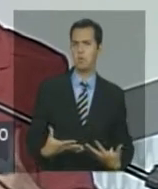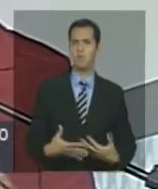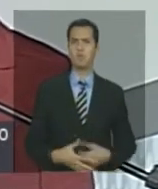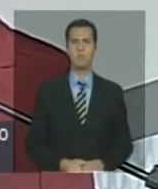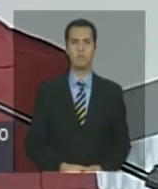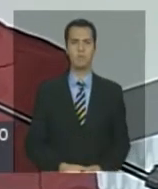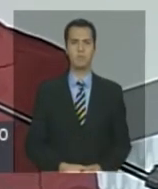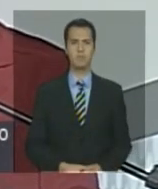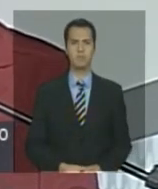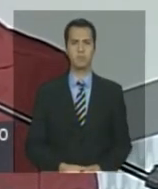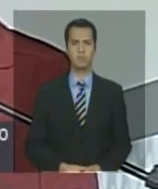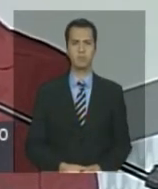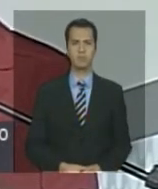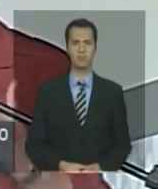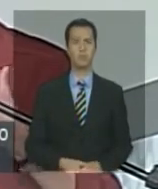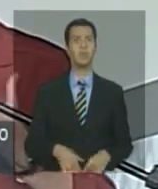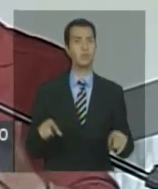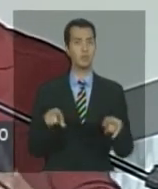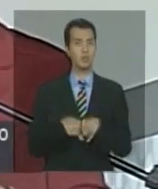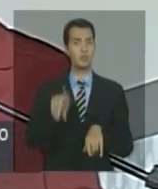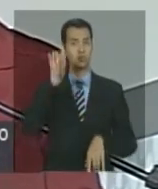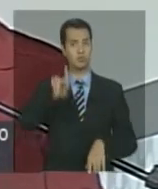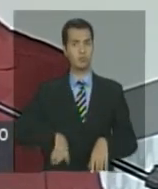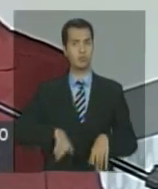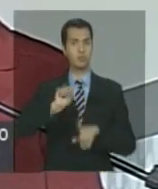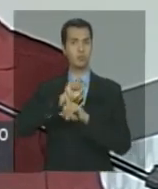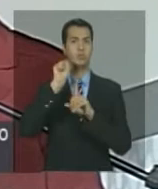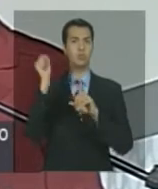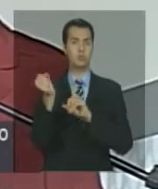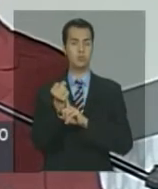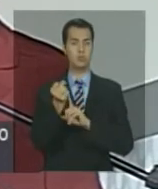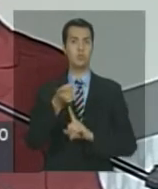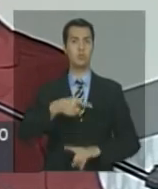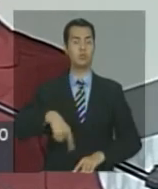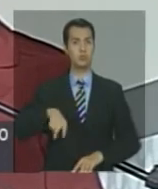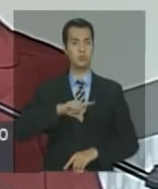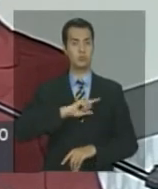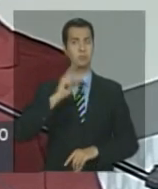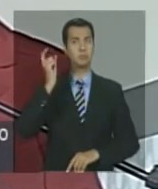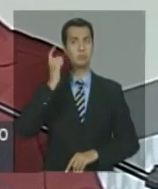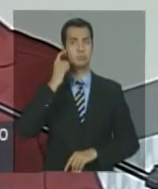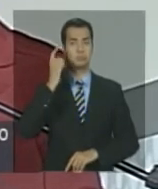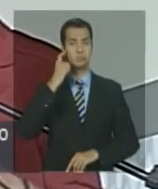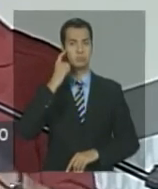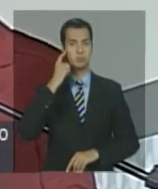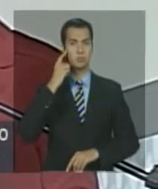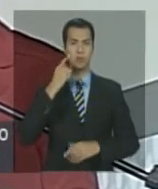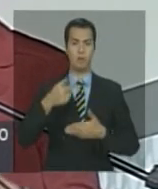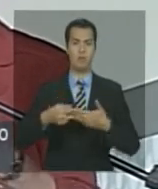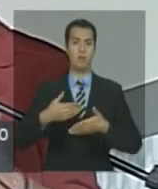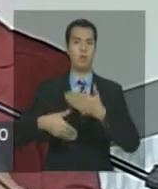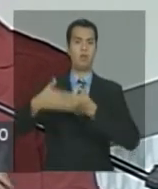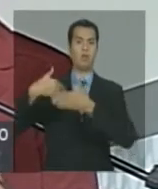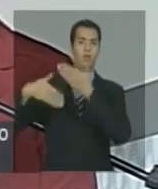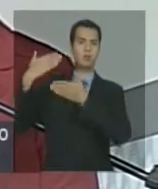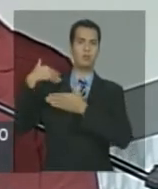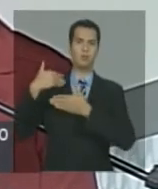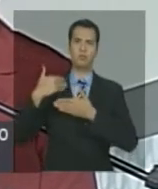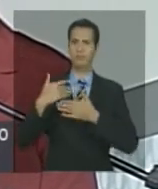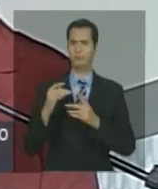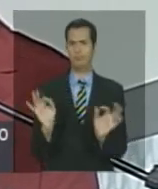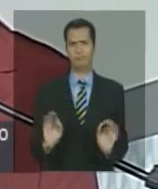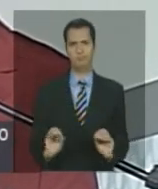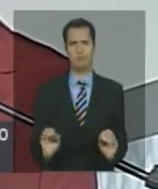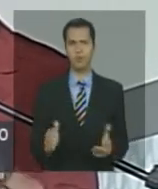se esperava, e de direitos sociais, que nós esperávamos que não houvesse uma regressão tão profunda